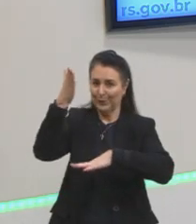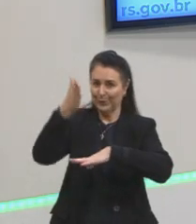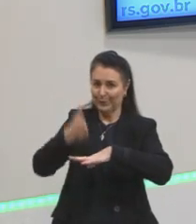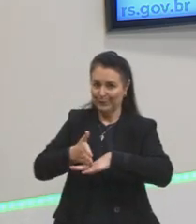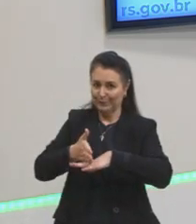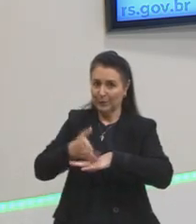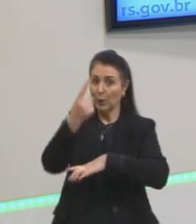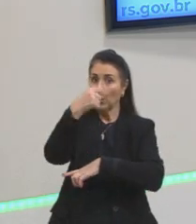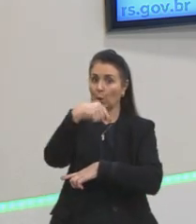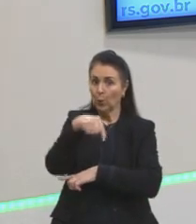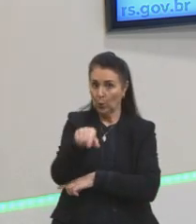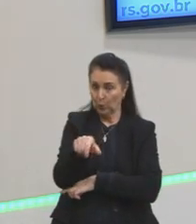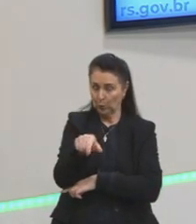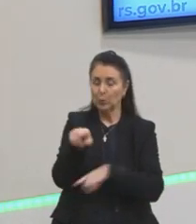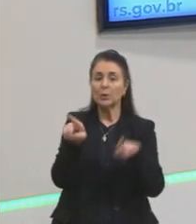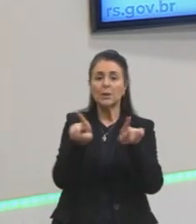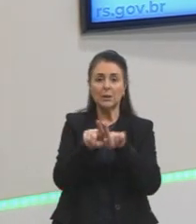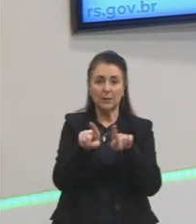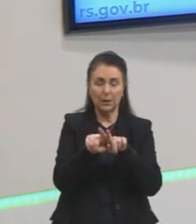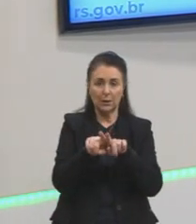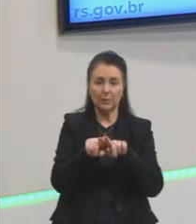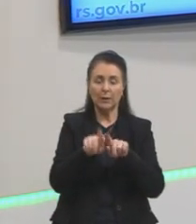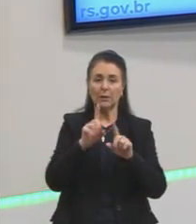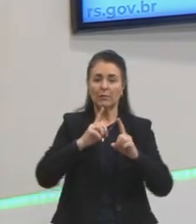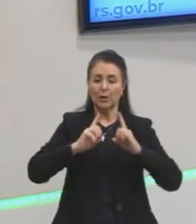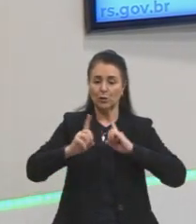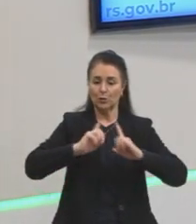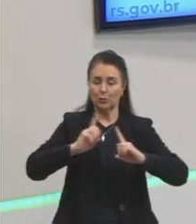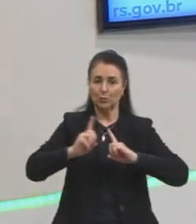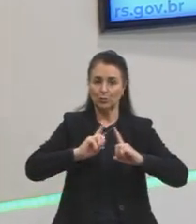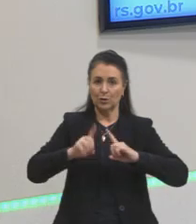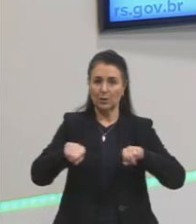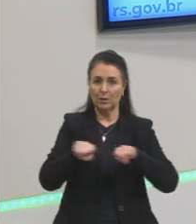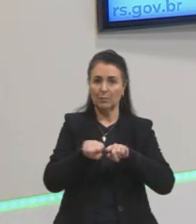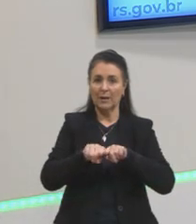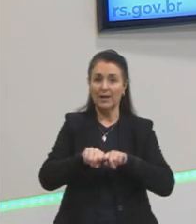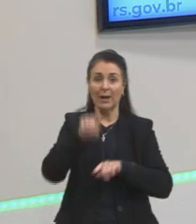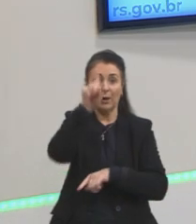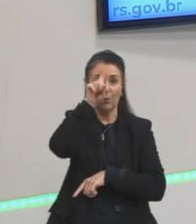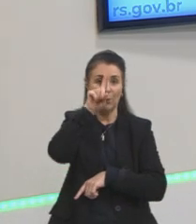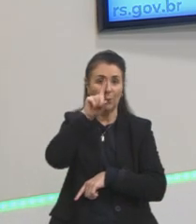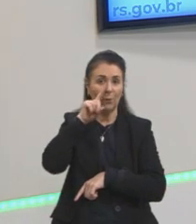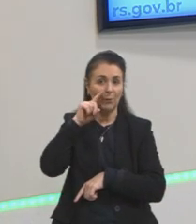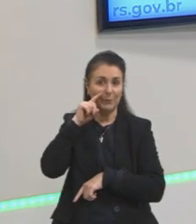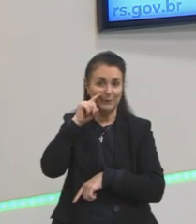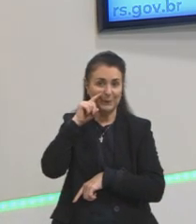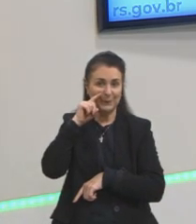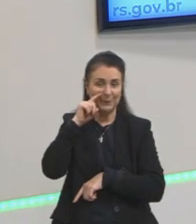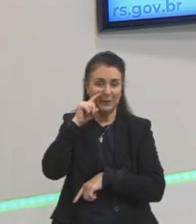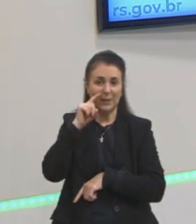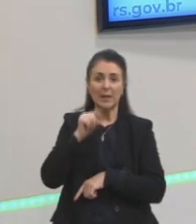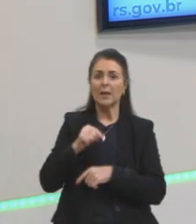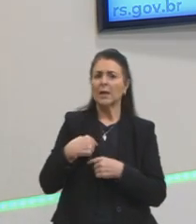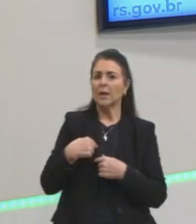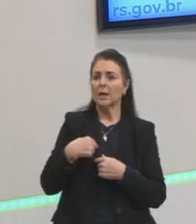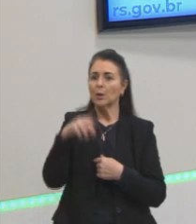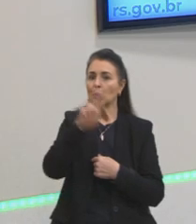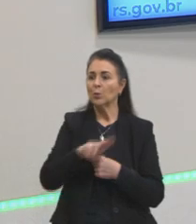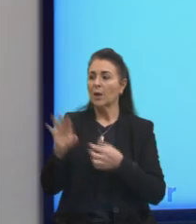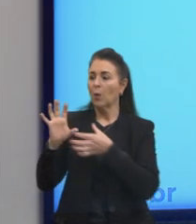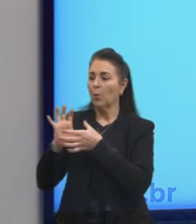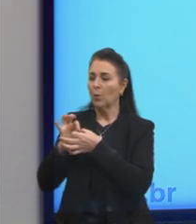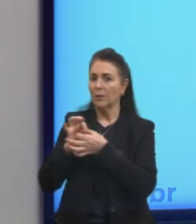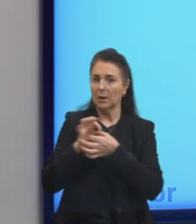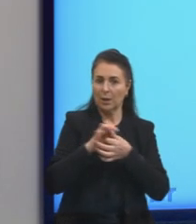o outro camarada também que vai discutir o trabalho é o nosso amigo Émile Durkheim né então do Cai parte do contexto francês